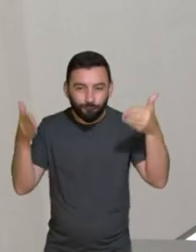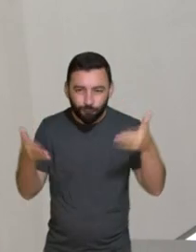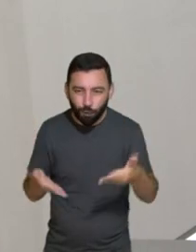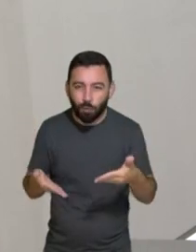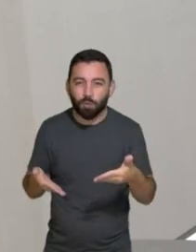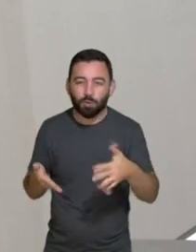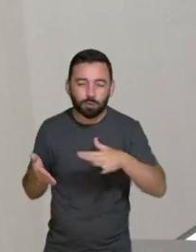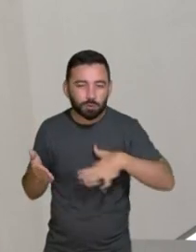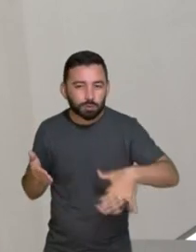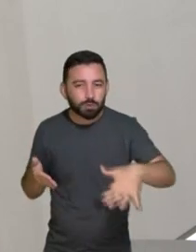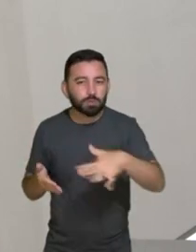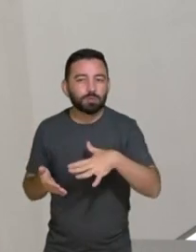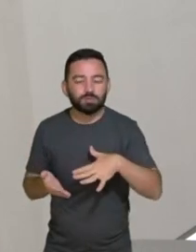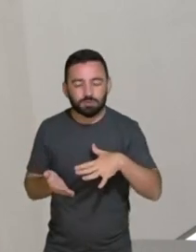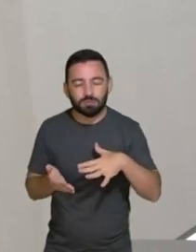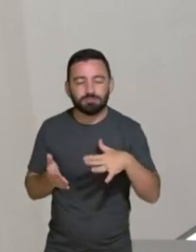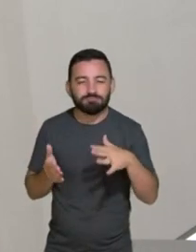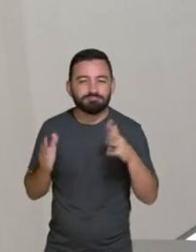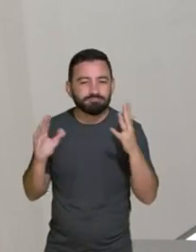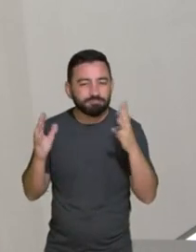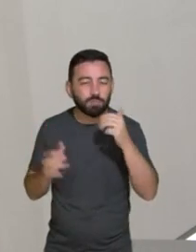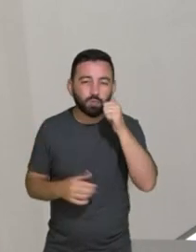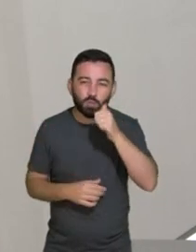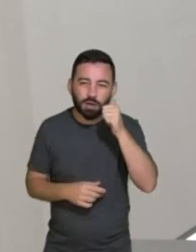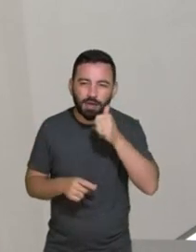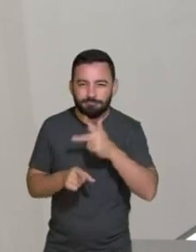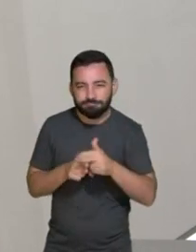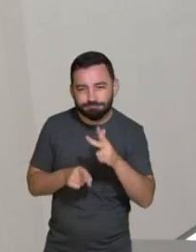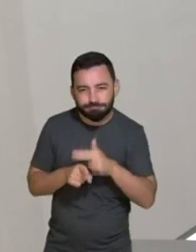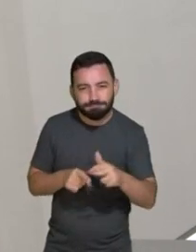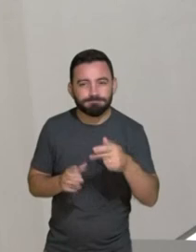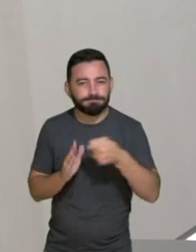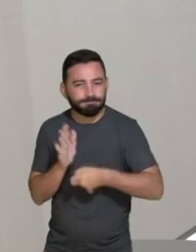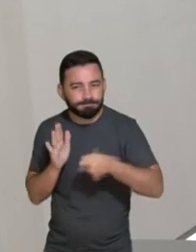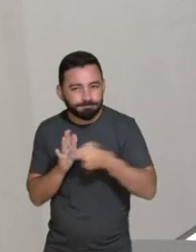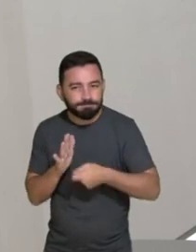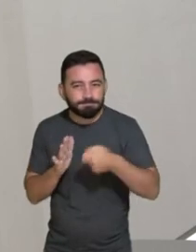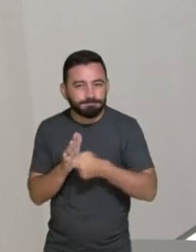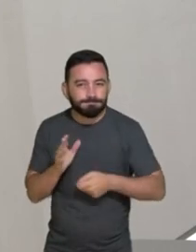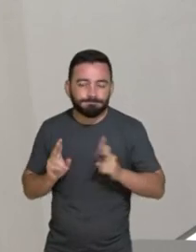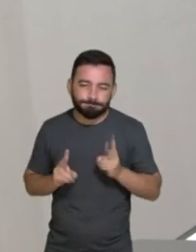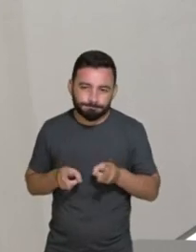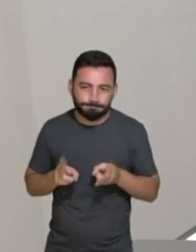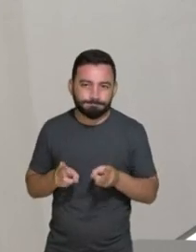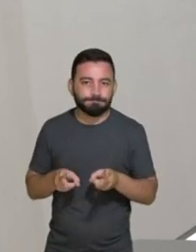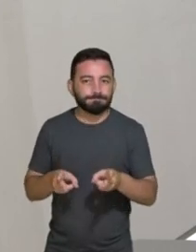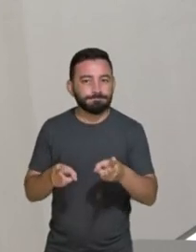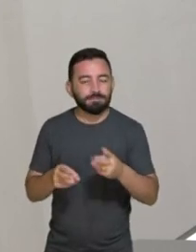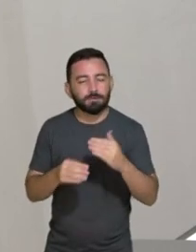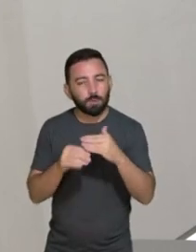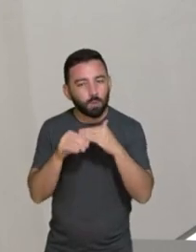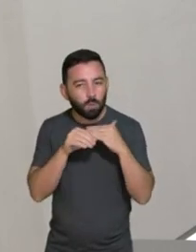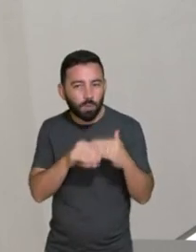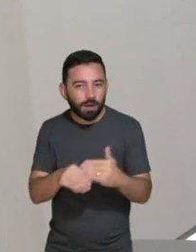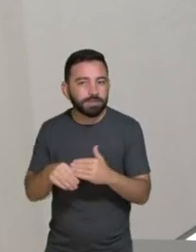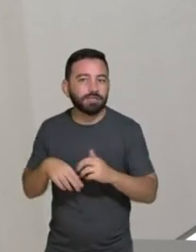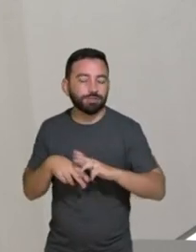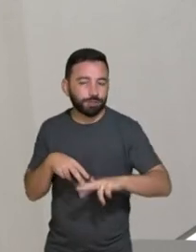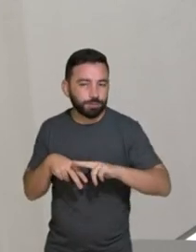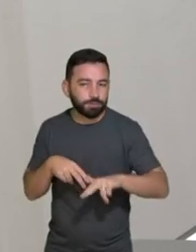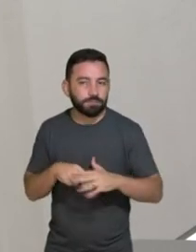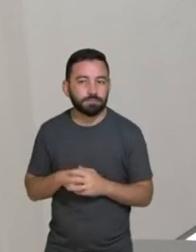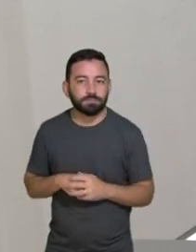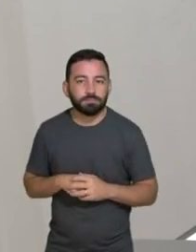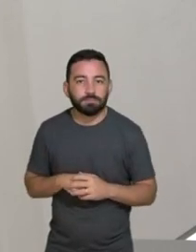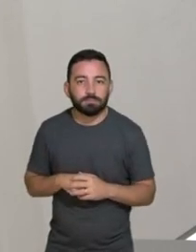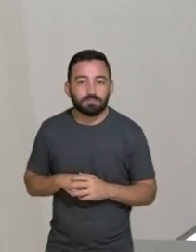à celebração das conquistas das mulheres e à luta contínua pela igualdade de gênero.